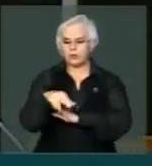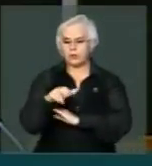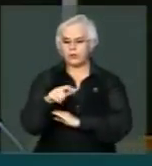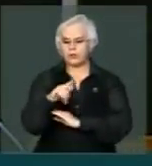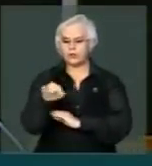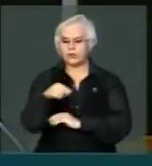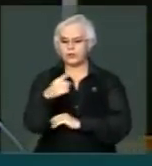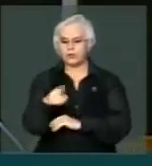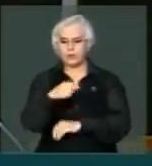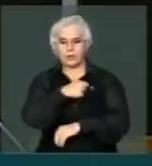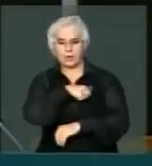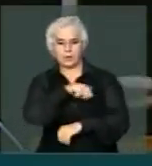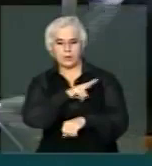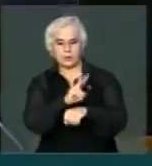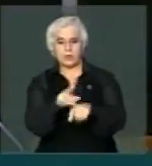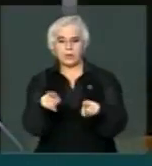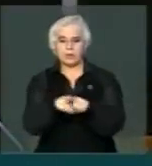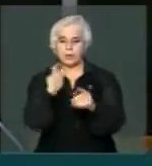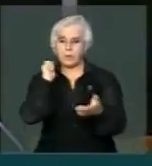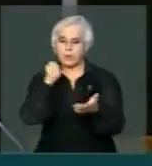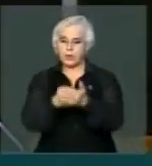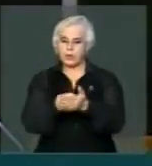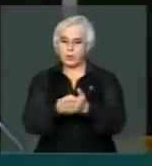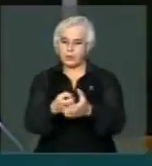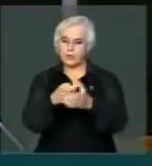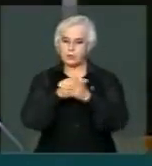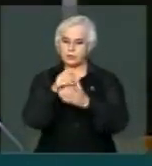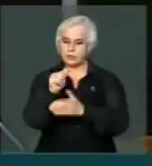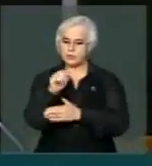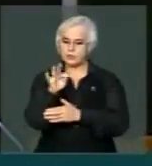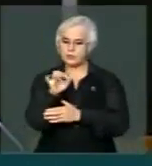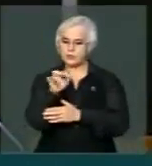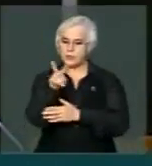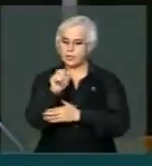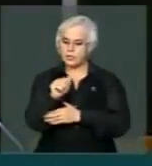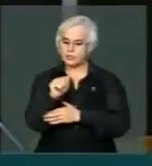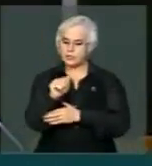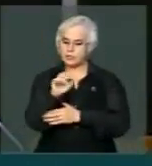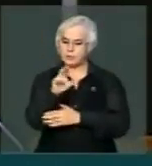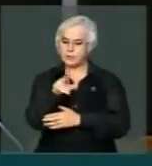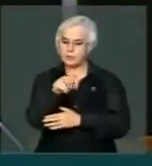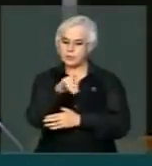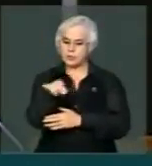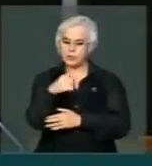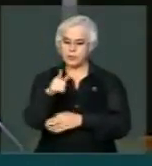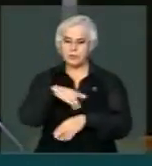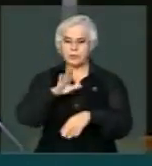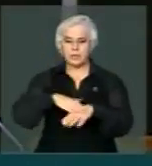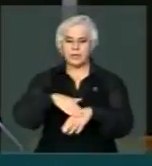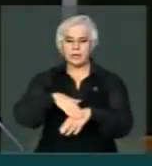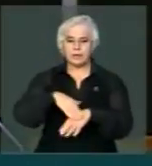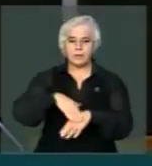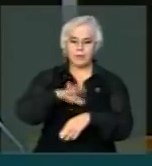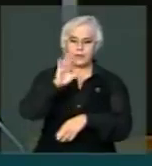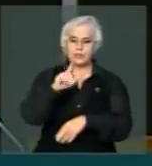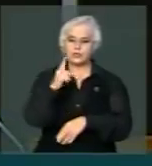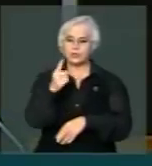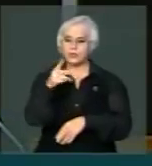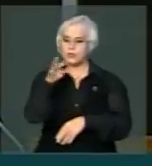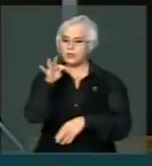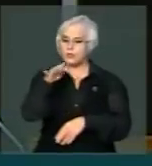inclusive cobrando a dívida ativa da União, que está em mais de 1 trilhão e 200